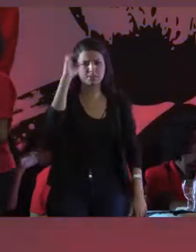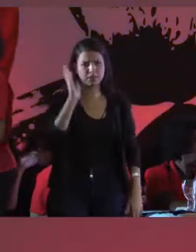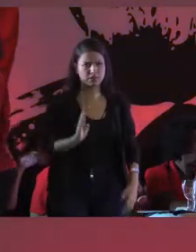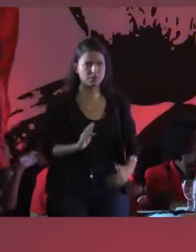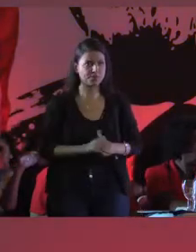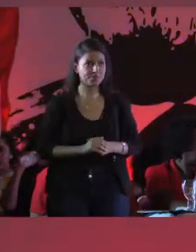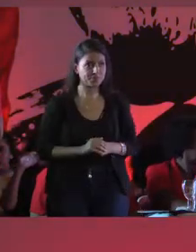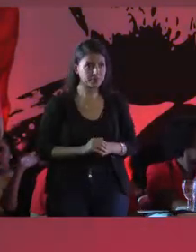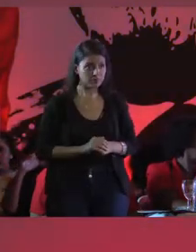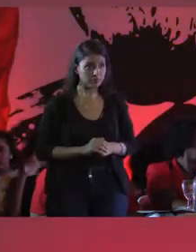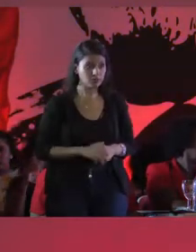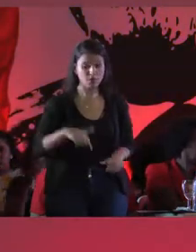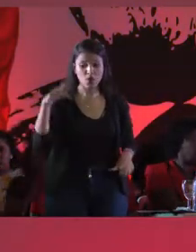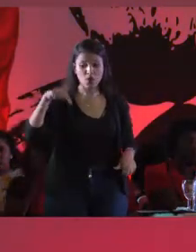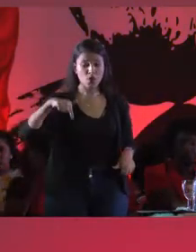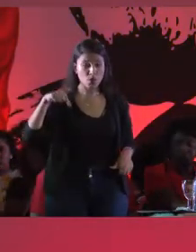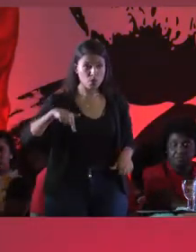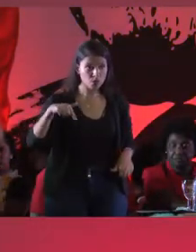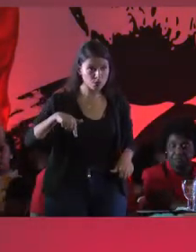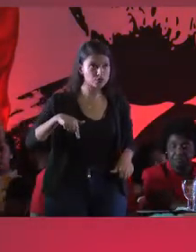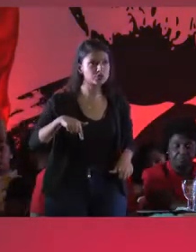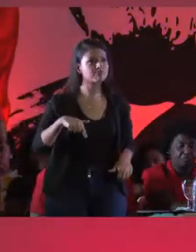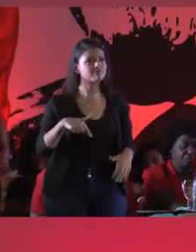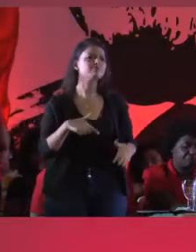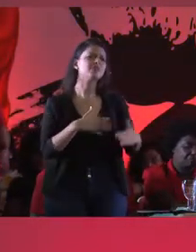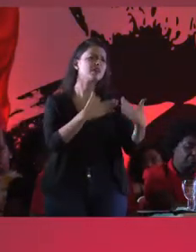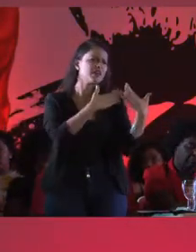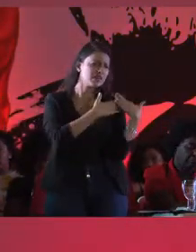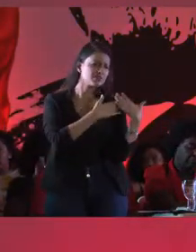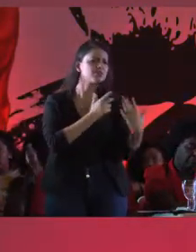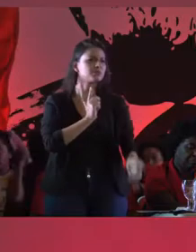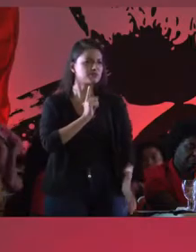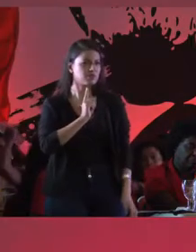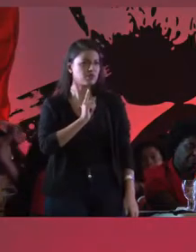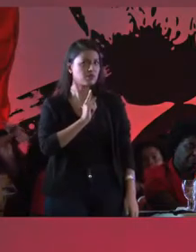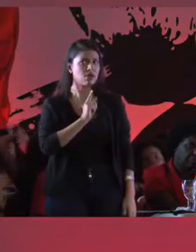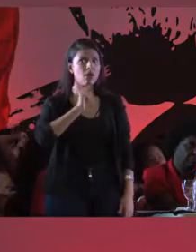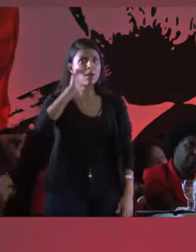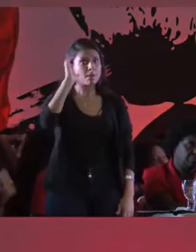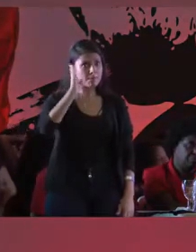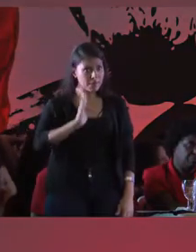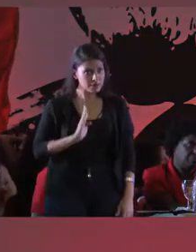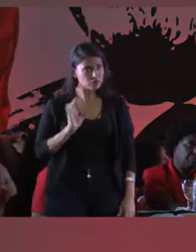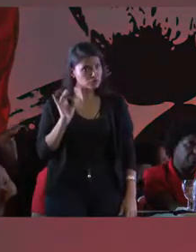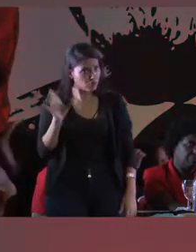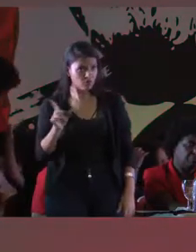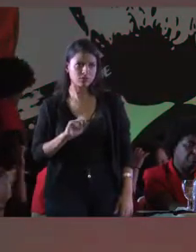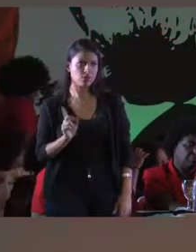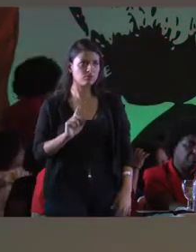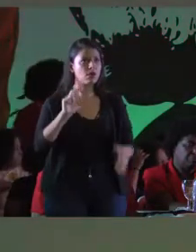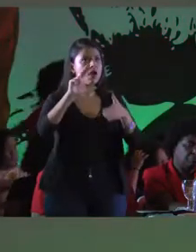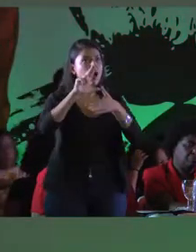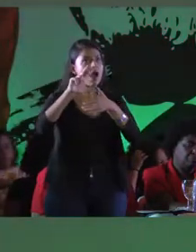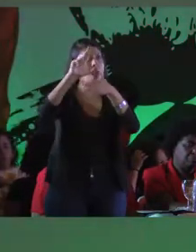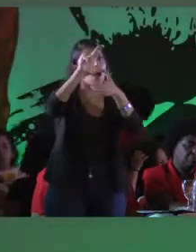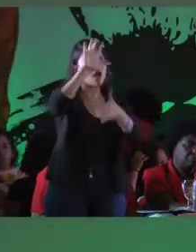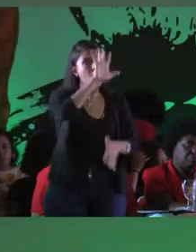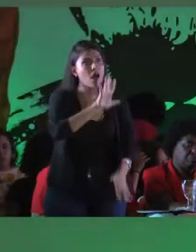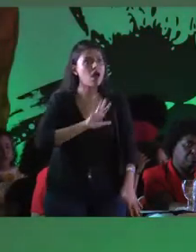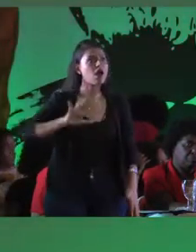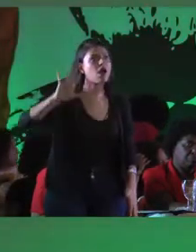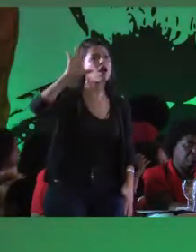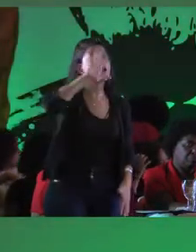nós temos uma grande responsabilidade, não só com o Brasil, nós temos uma responsabilidade com toda a América Latina e